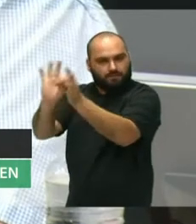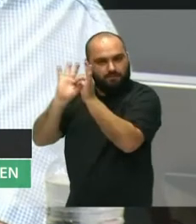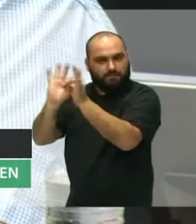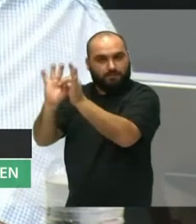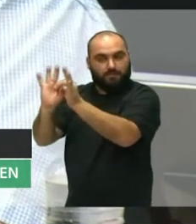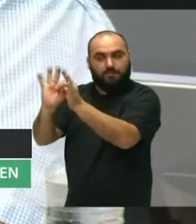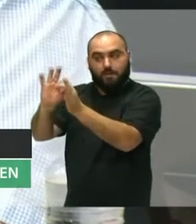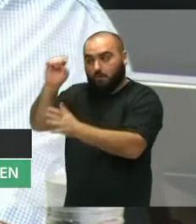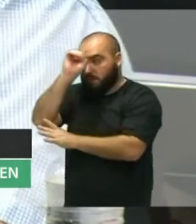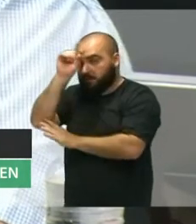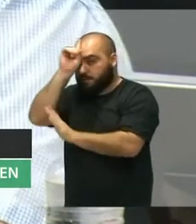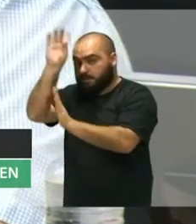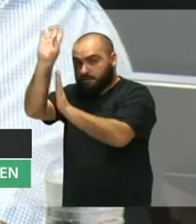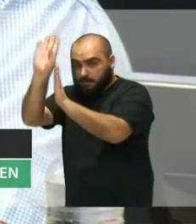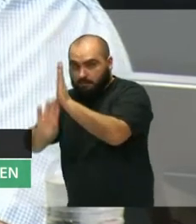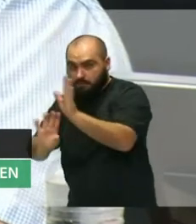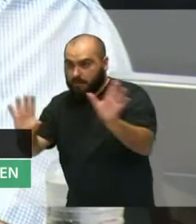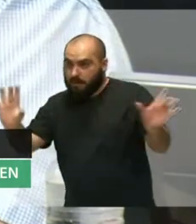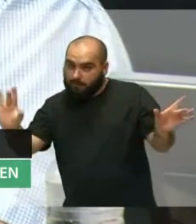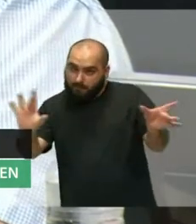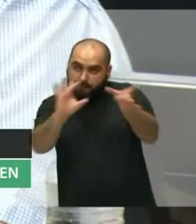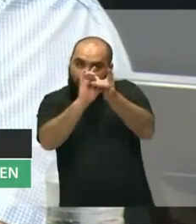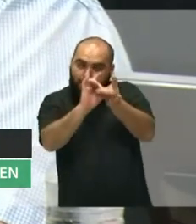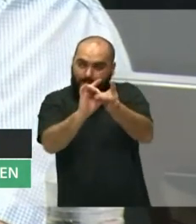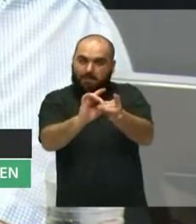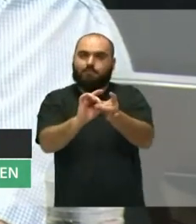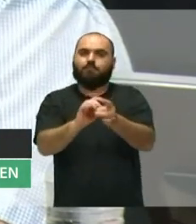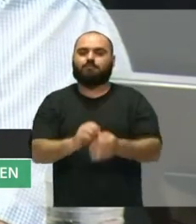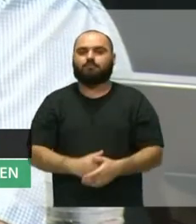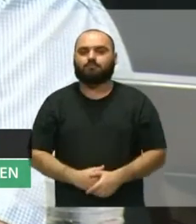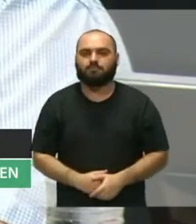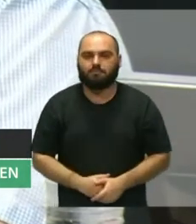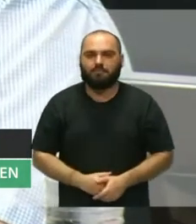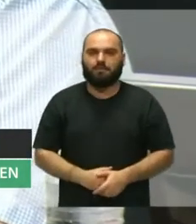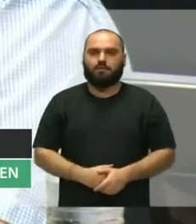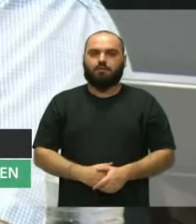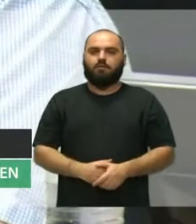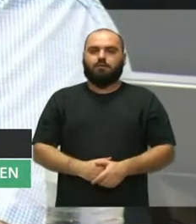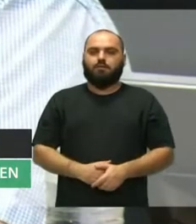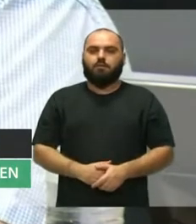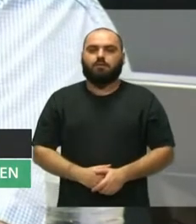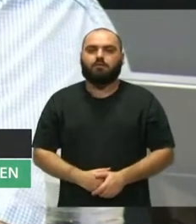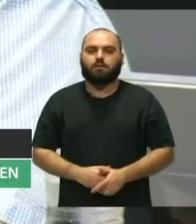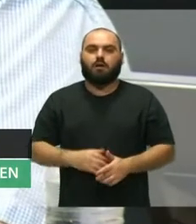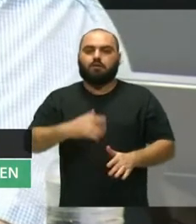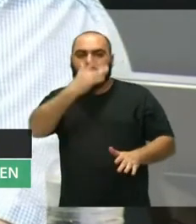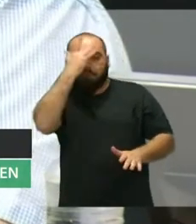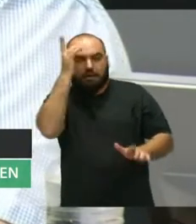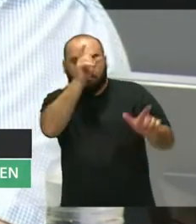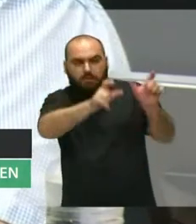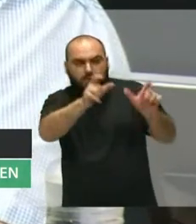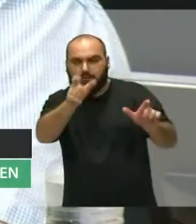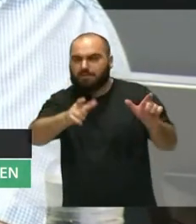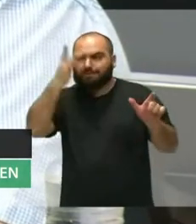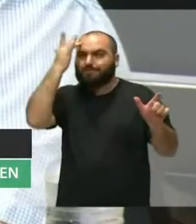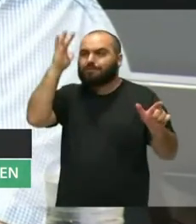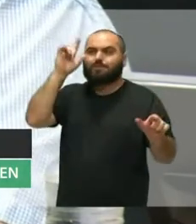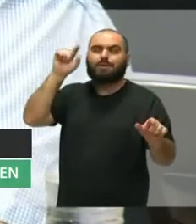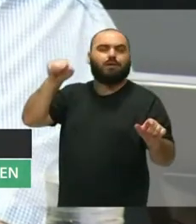já que, sem a percepção da importância do hospital por essas